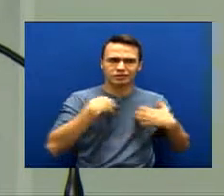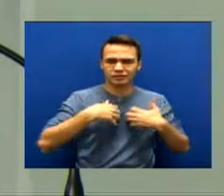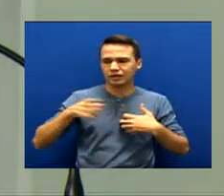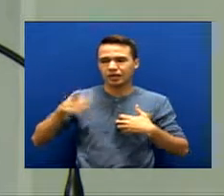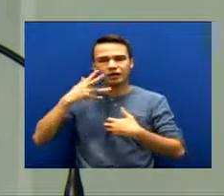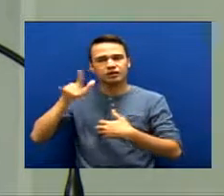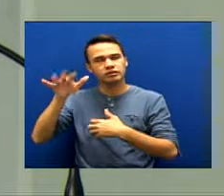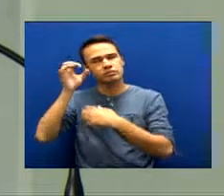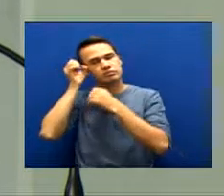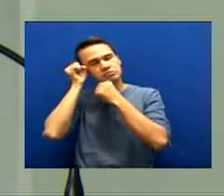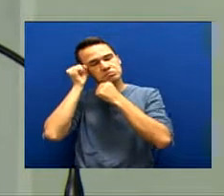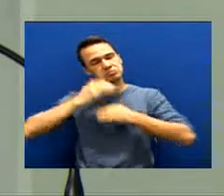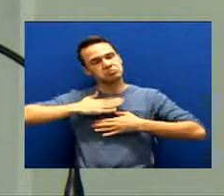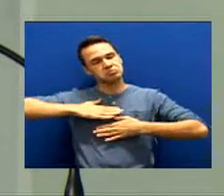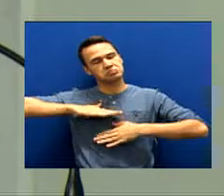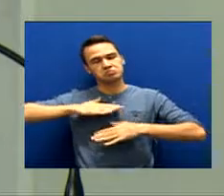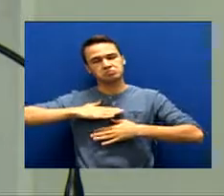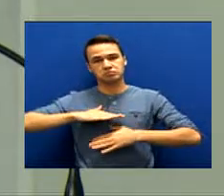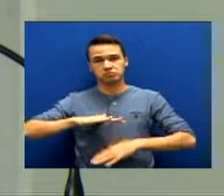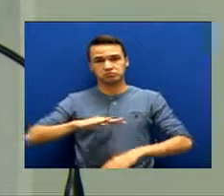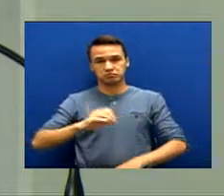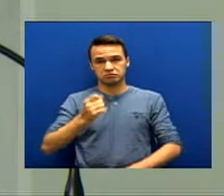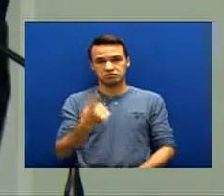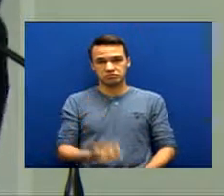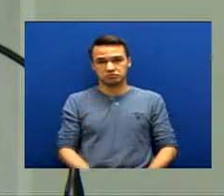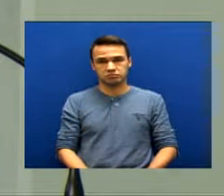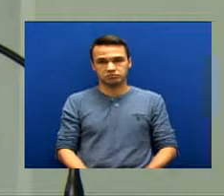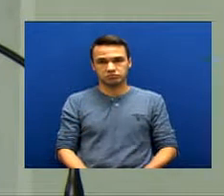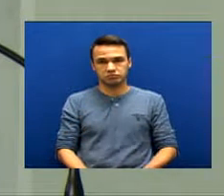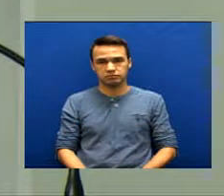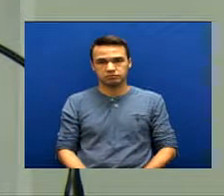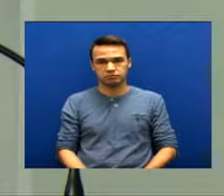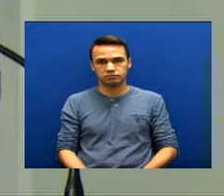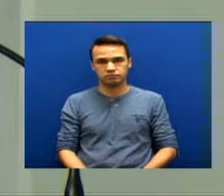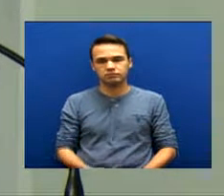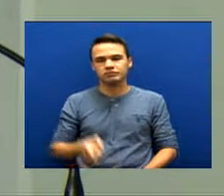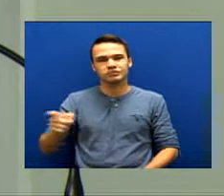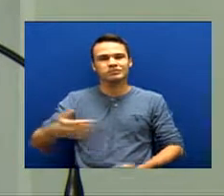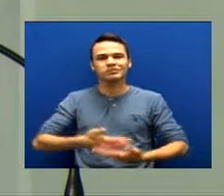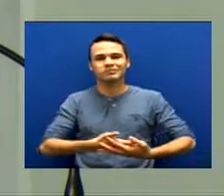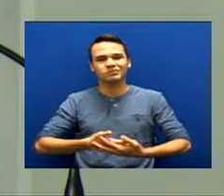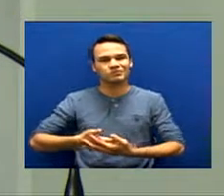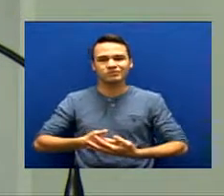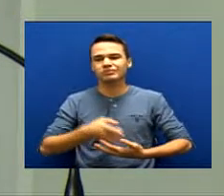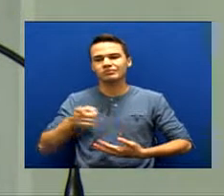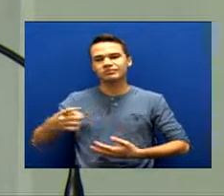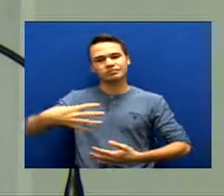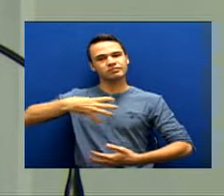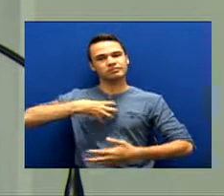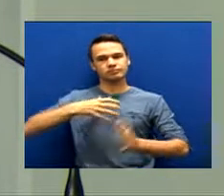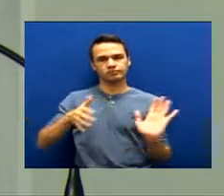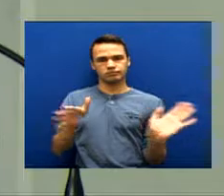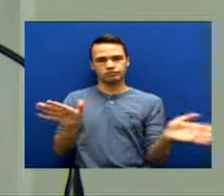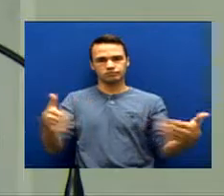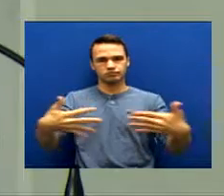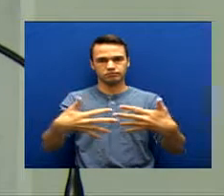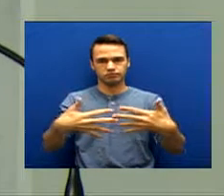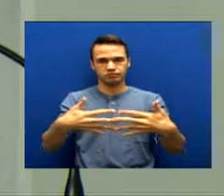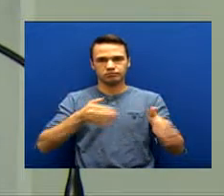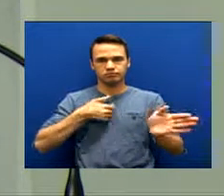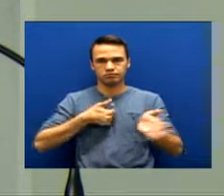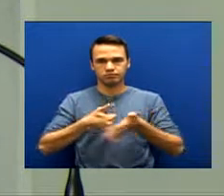trabalho na Sociedade Bíblica, eu viajo muito. E viajar aqui, nesse período de verão,